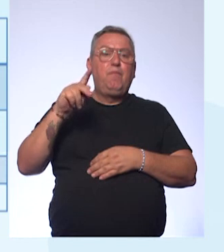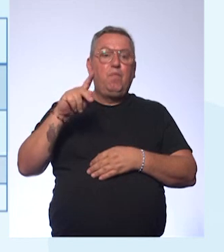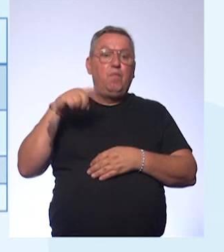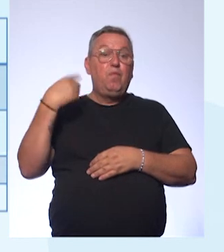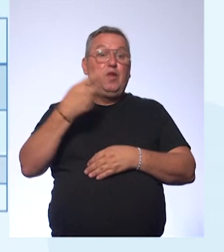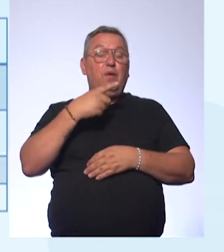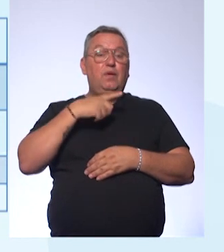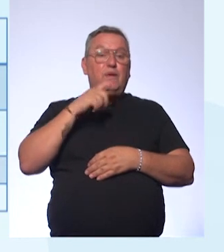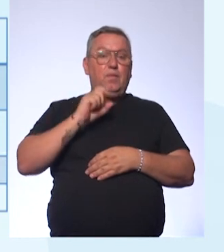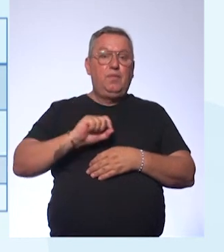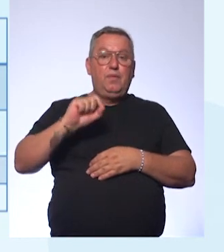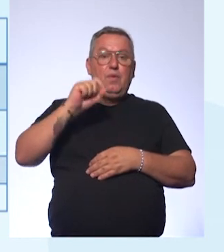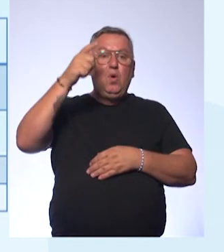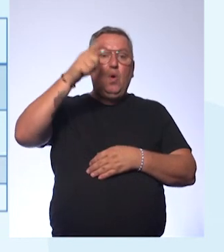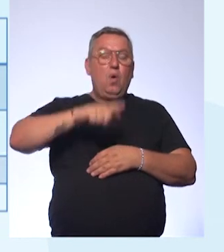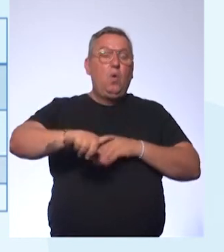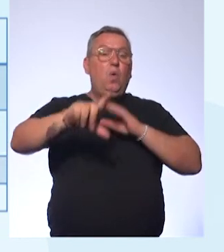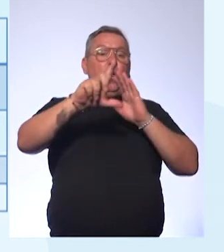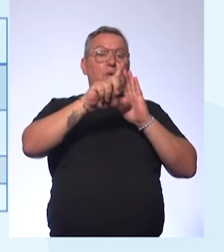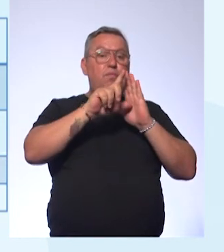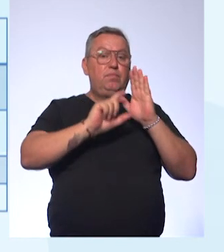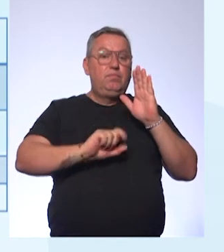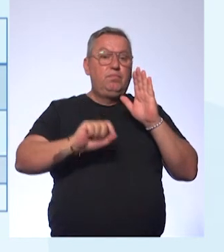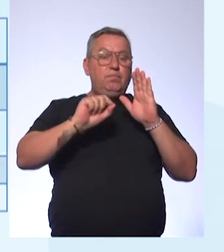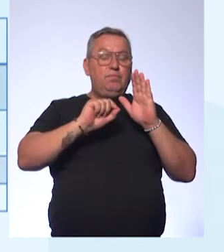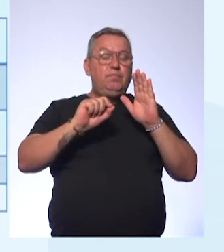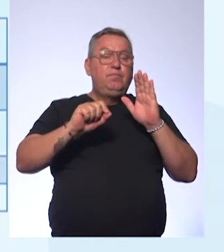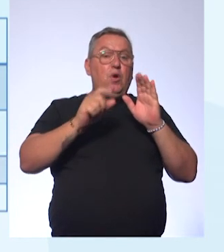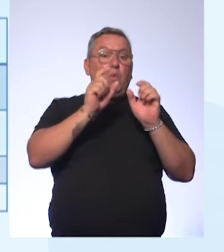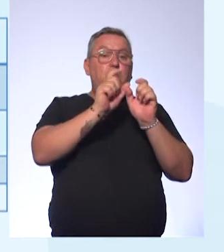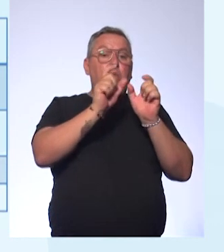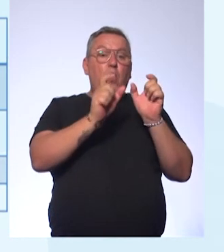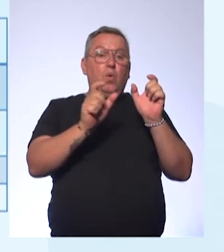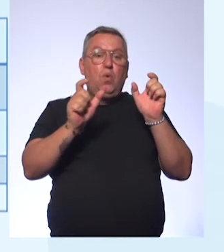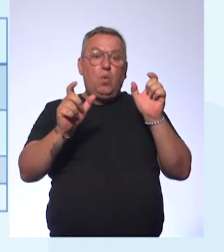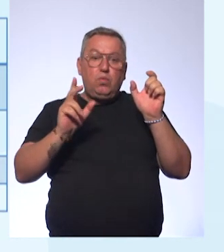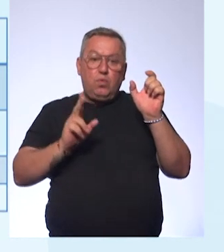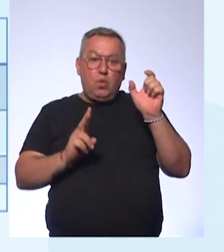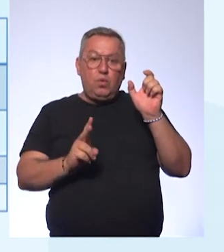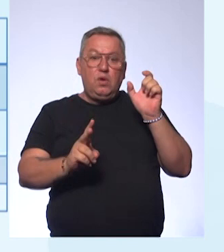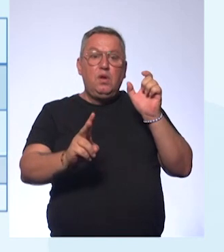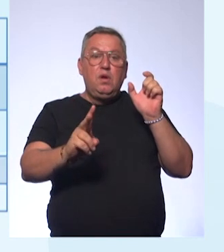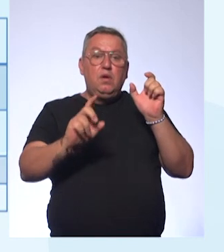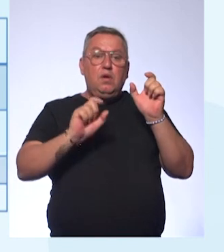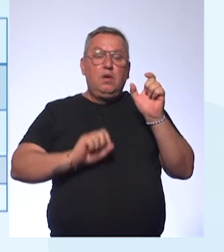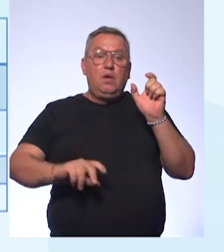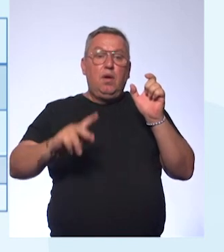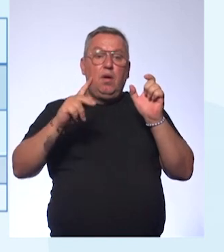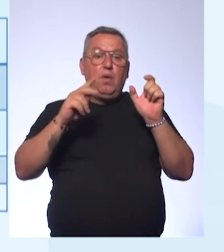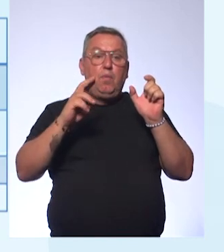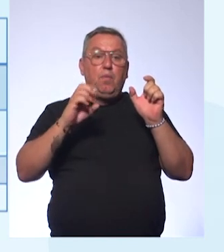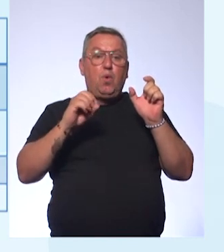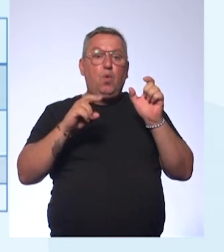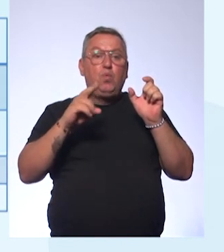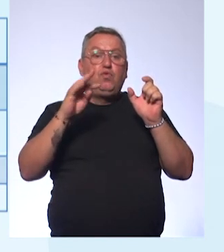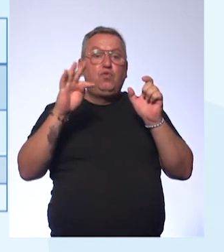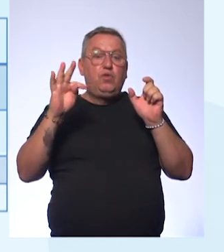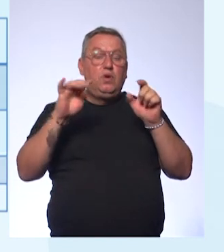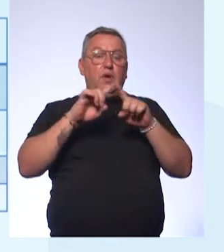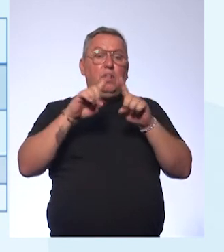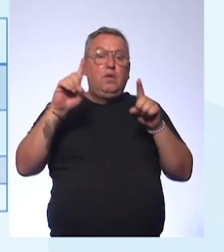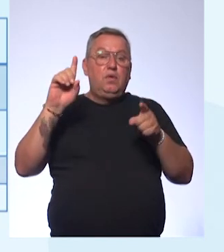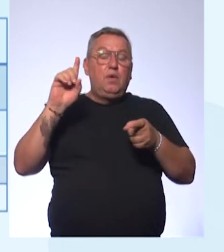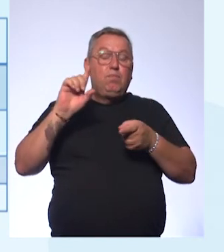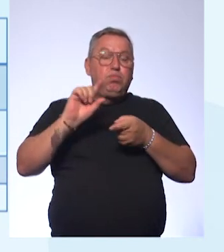nós temos outra lei, a lei das proporções constantes, que é a lei de Prost. Portanto, se você